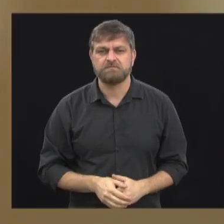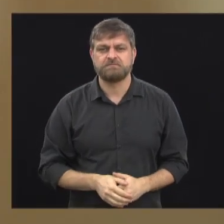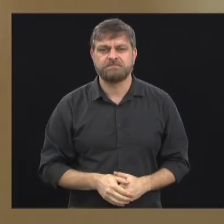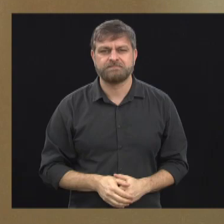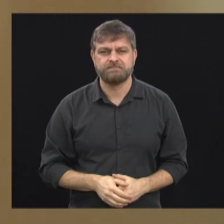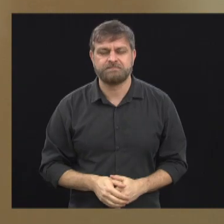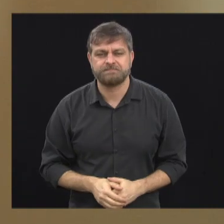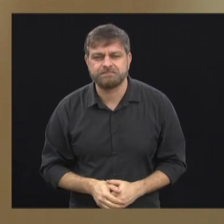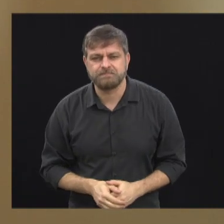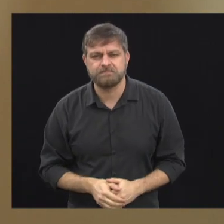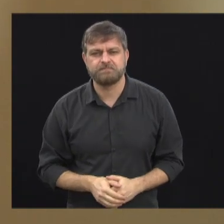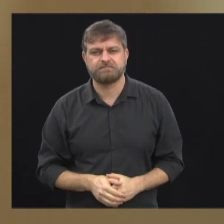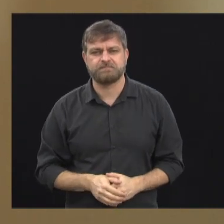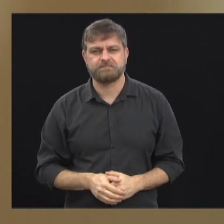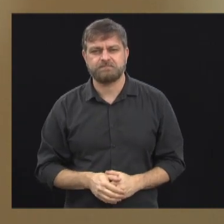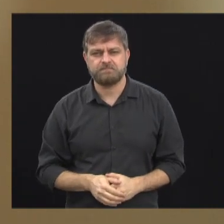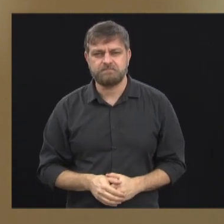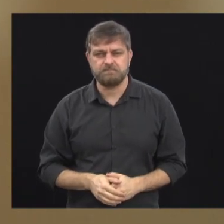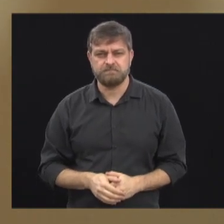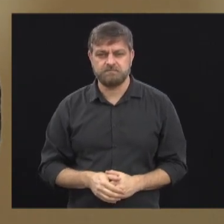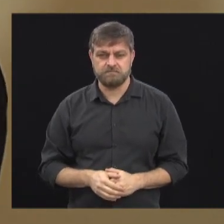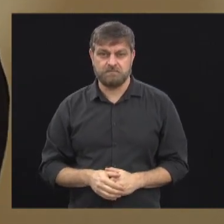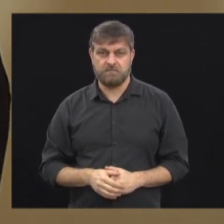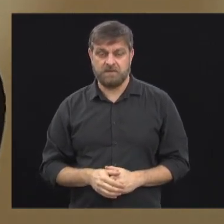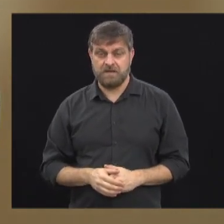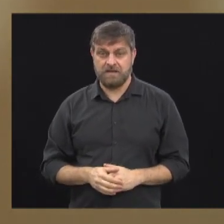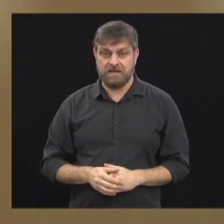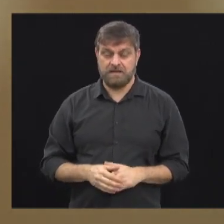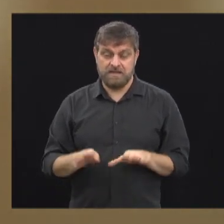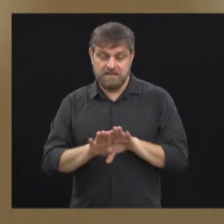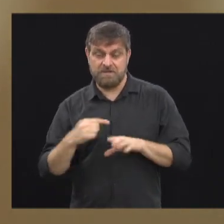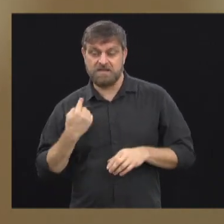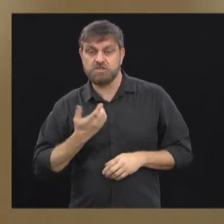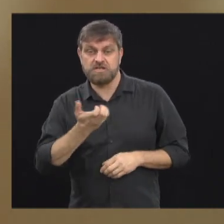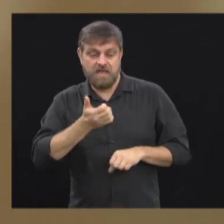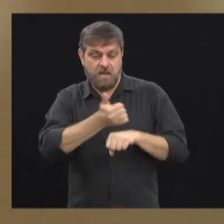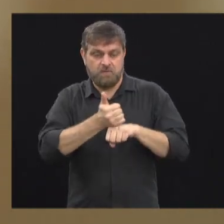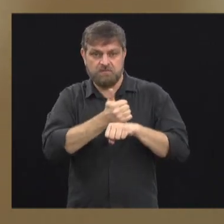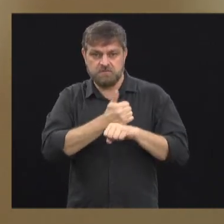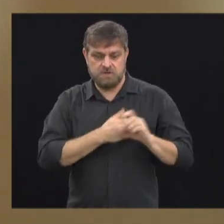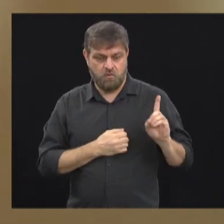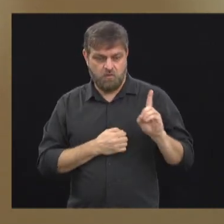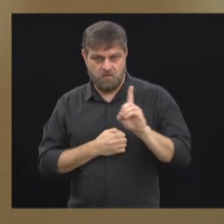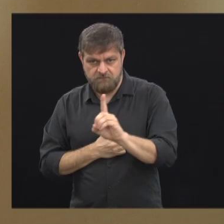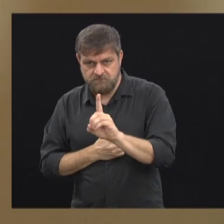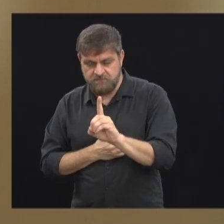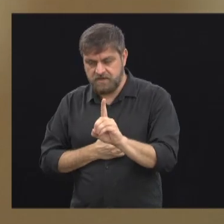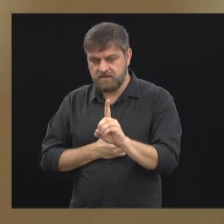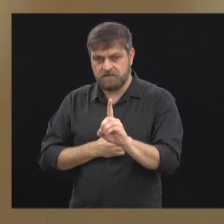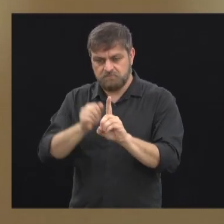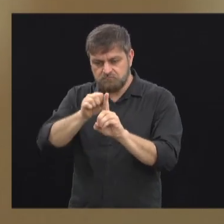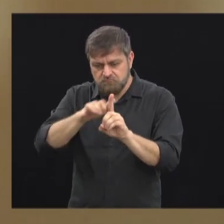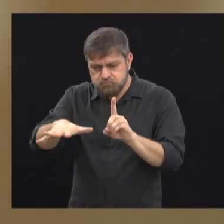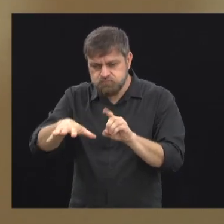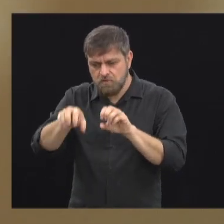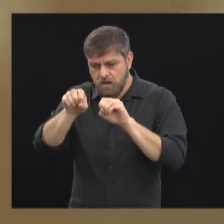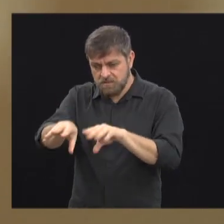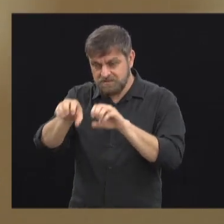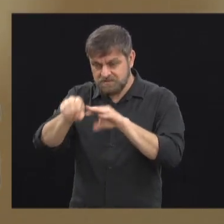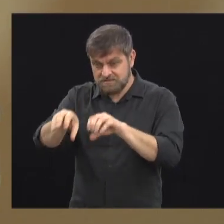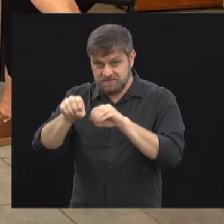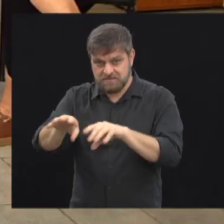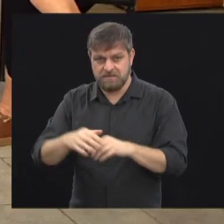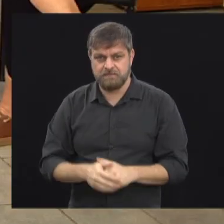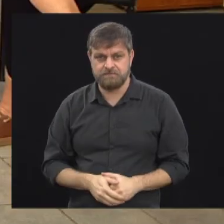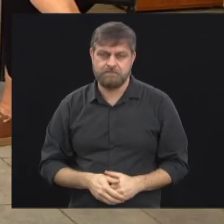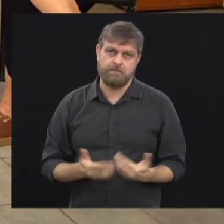bloco e oferecer, porque assim, a gente também quer alguém que venha para contribuir, somar. Perfeito. Tem que